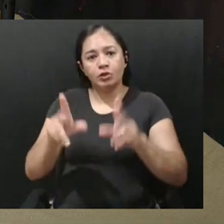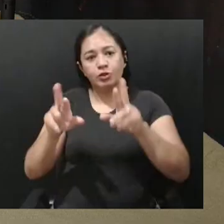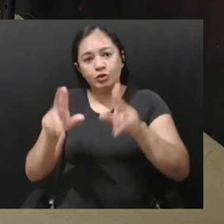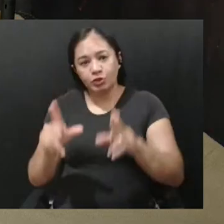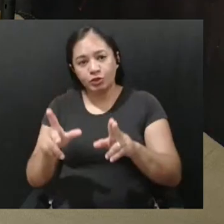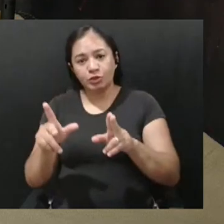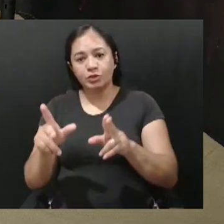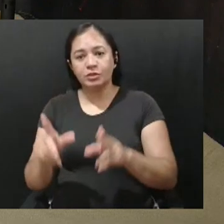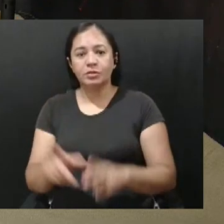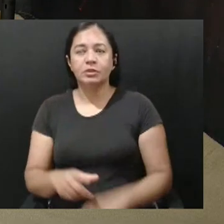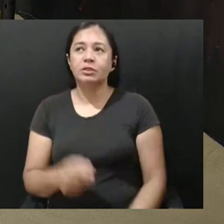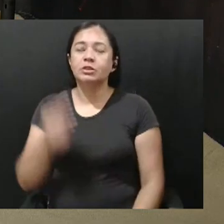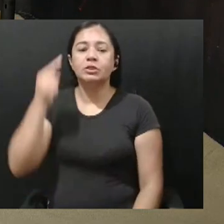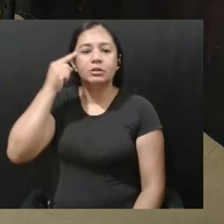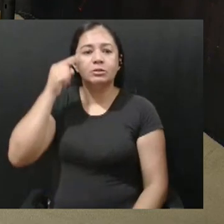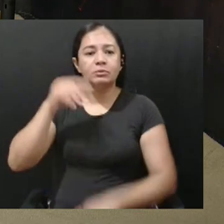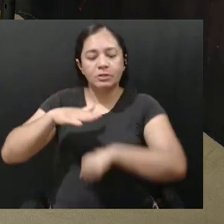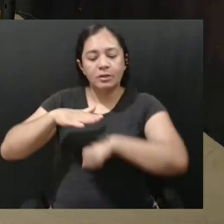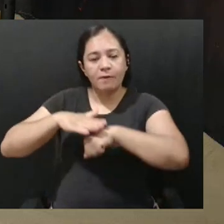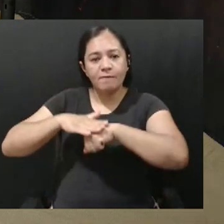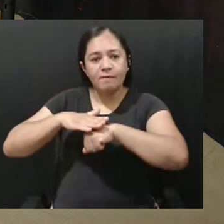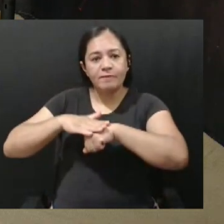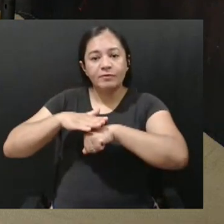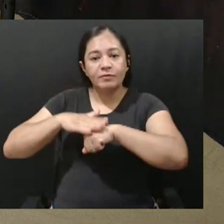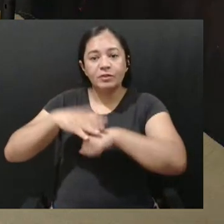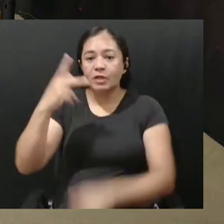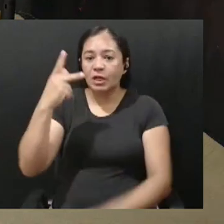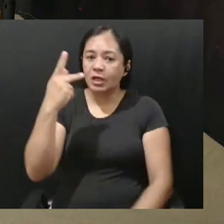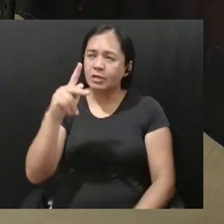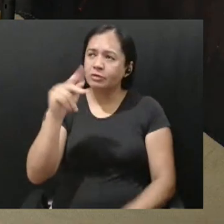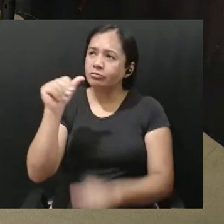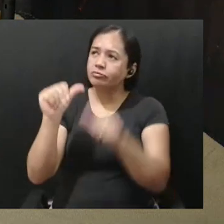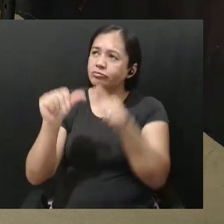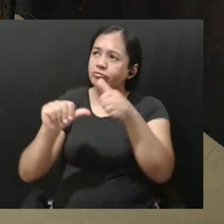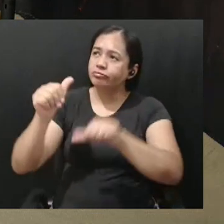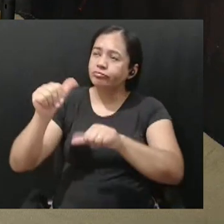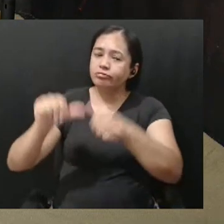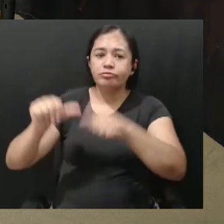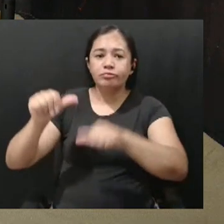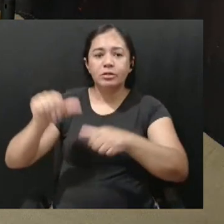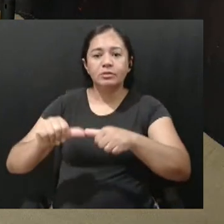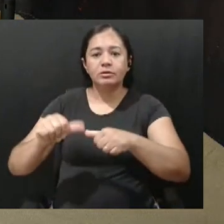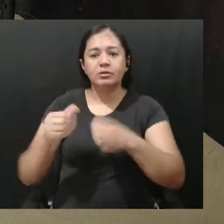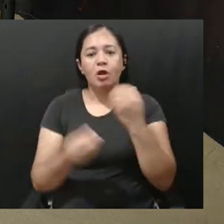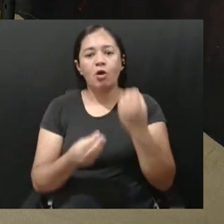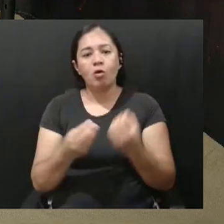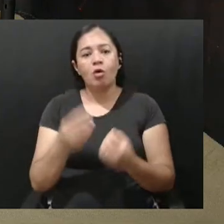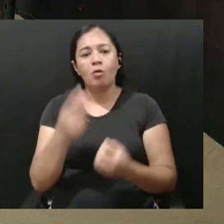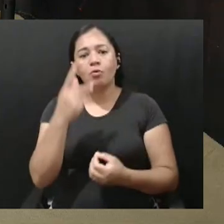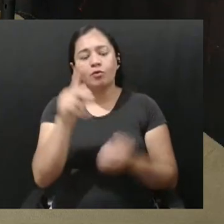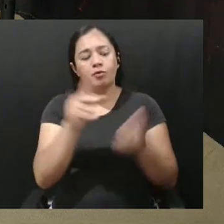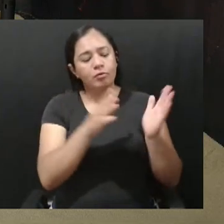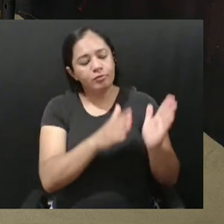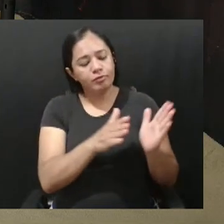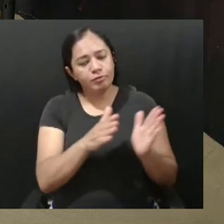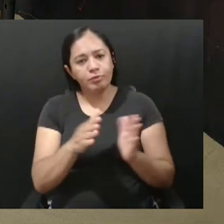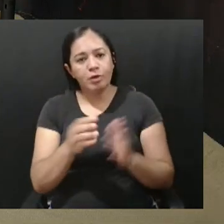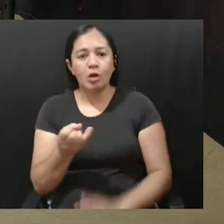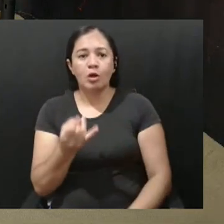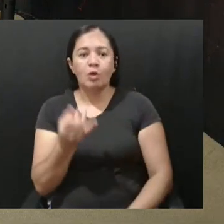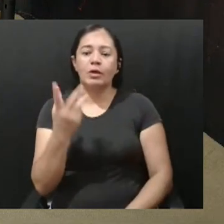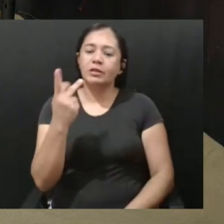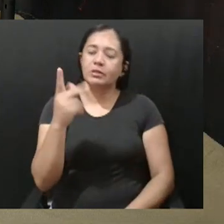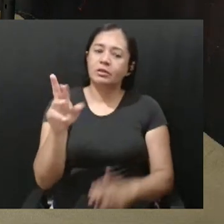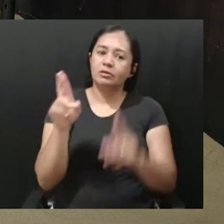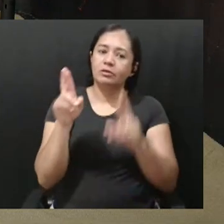fazer a sua análise. Uhum. Como é que foi o seu processo? Quais eram as suas expectativas para aquele ano? Quais eram